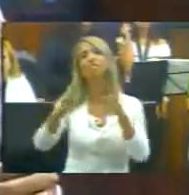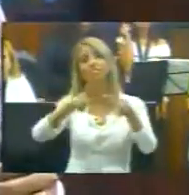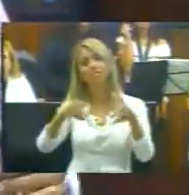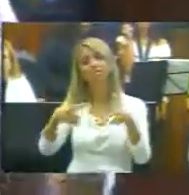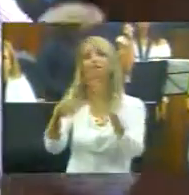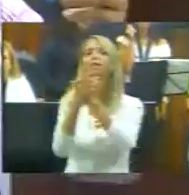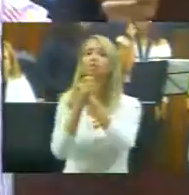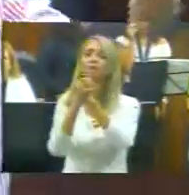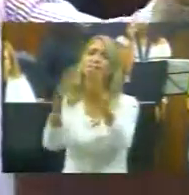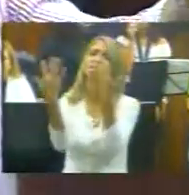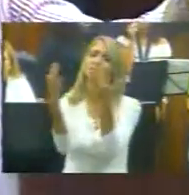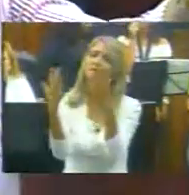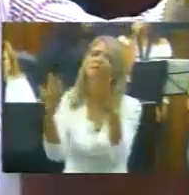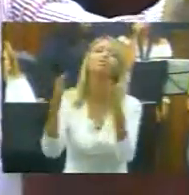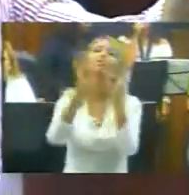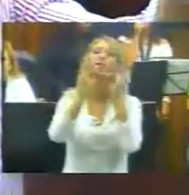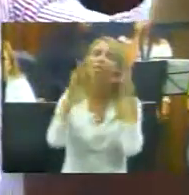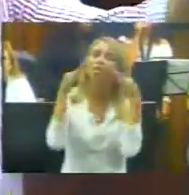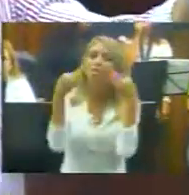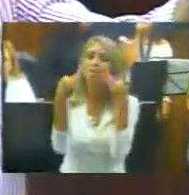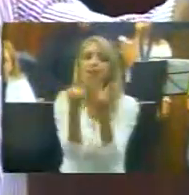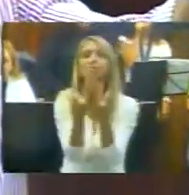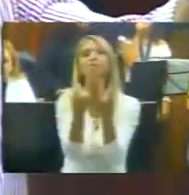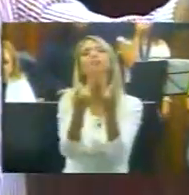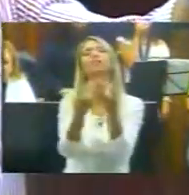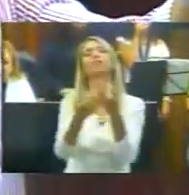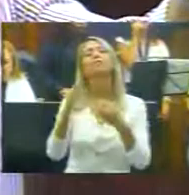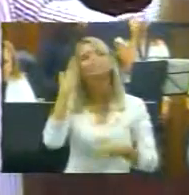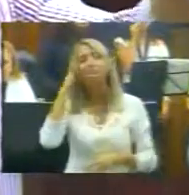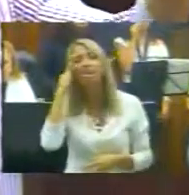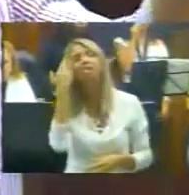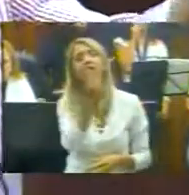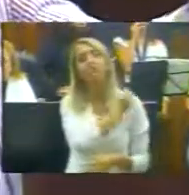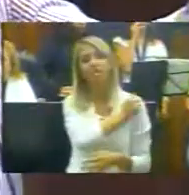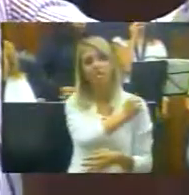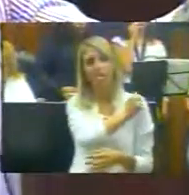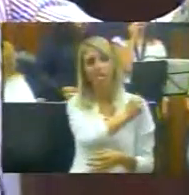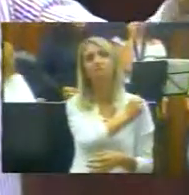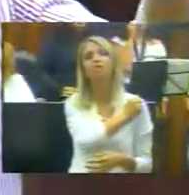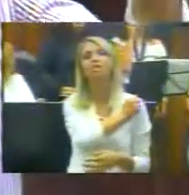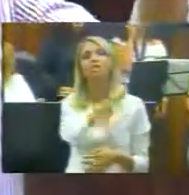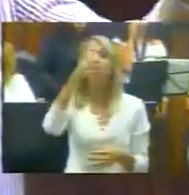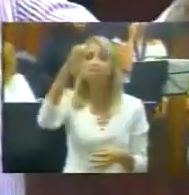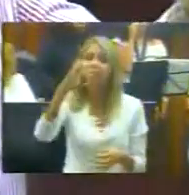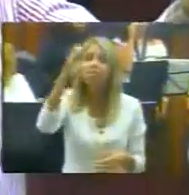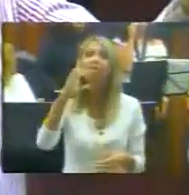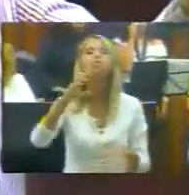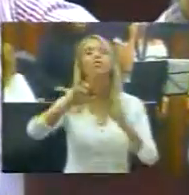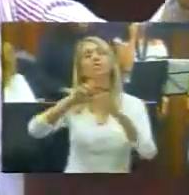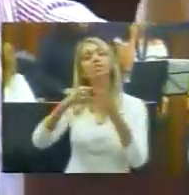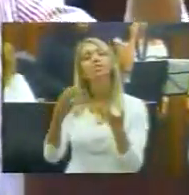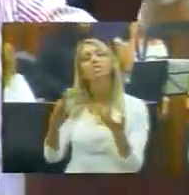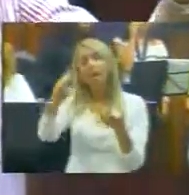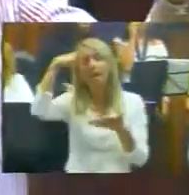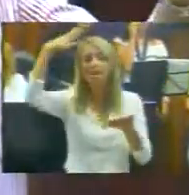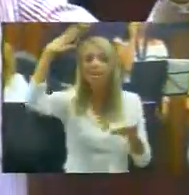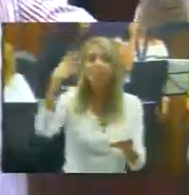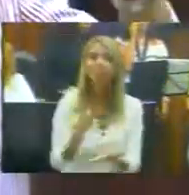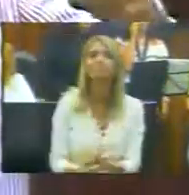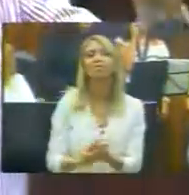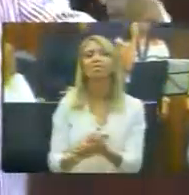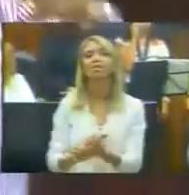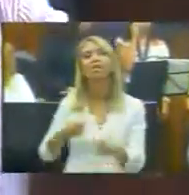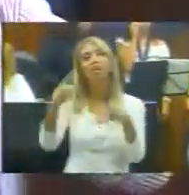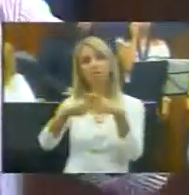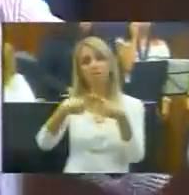vocês. Parabéns à família que abraça esses alunos, esses cidadãos, e que acredita neles e que é a partir deles que a